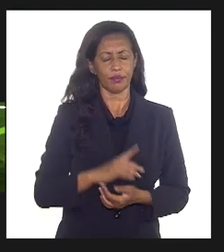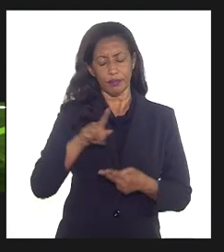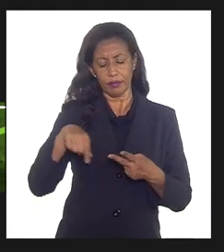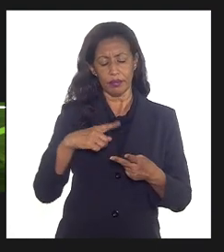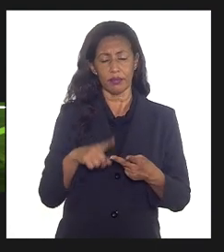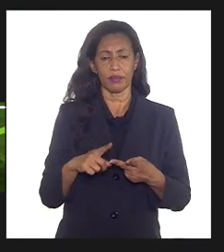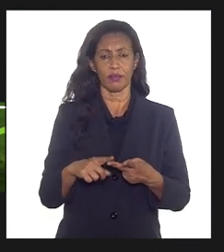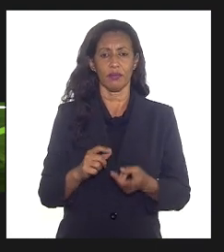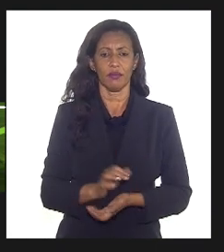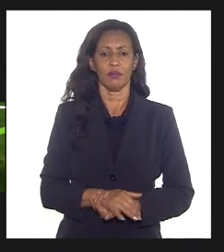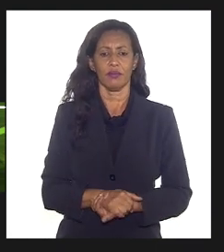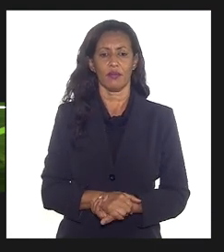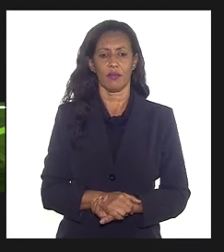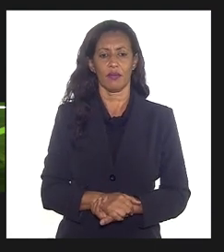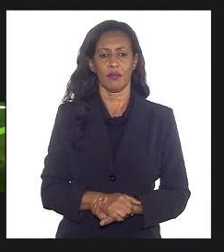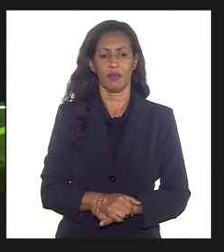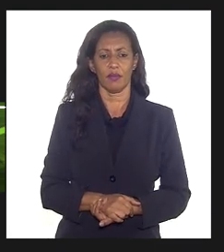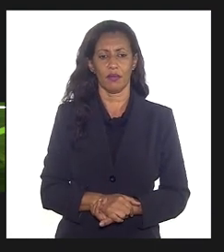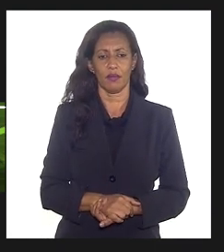é